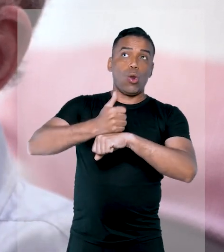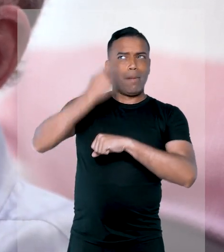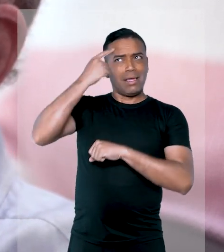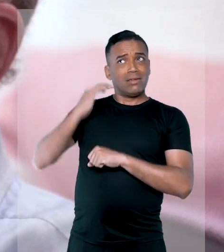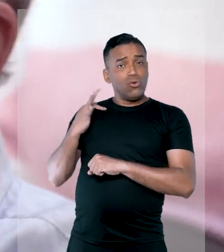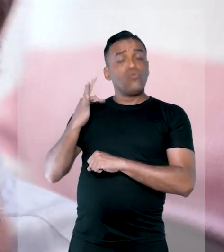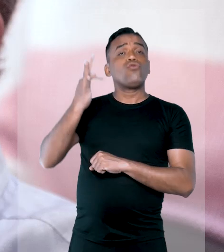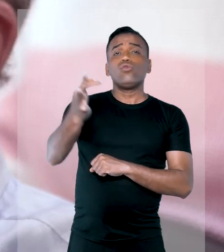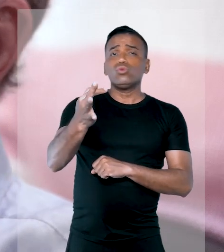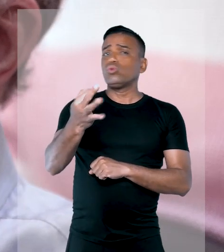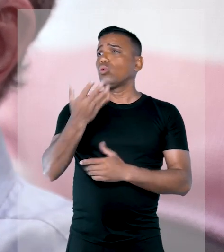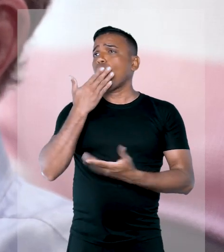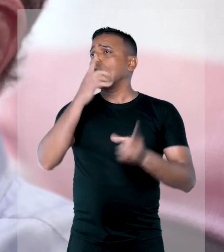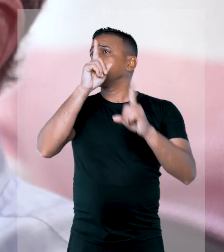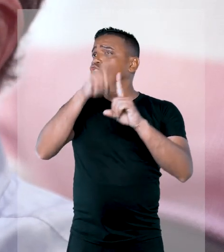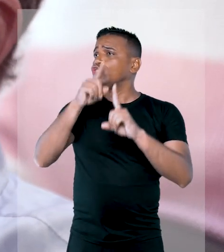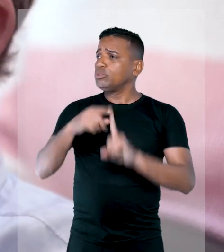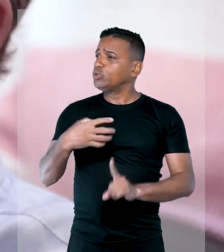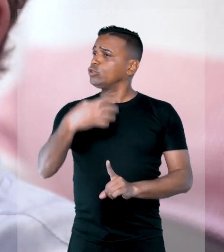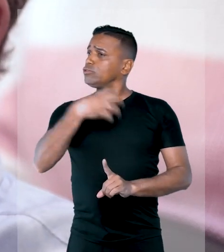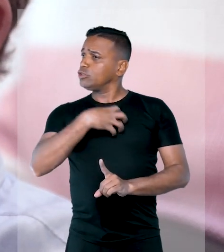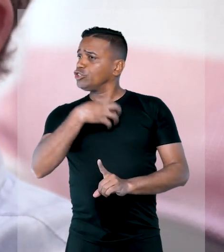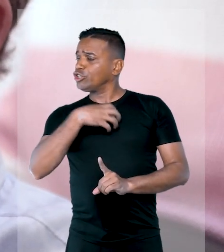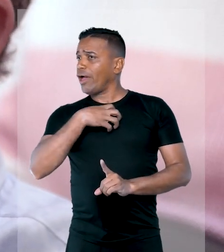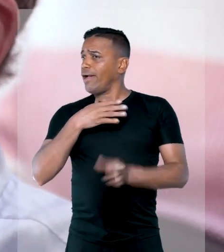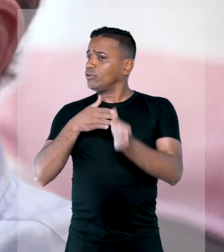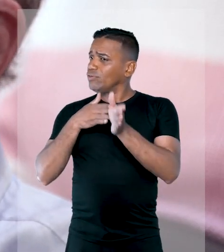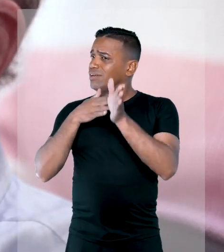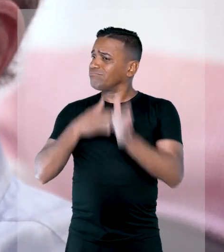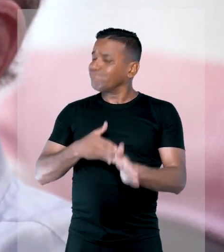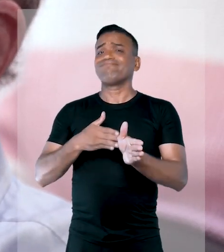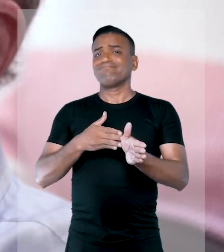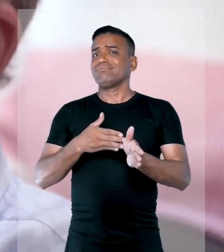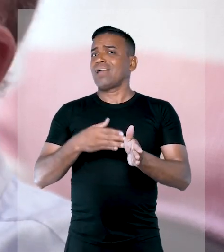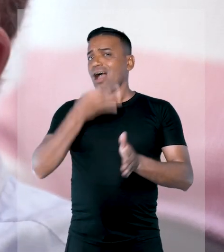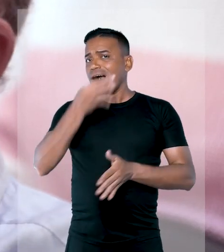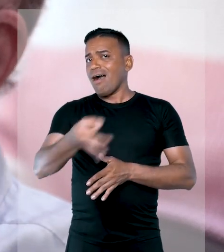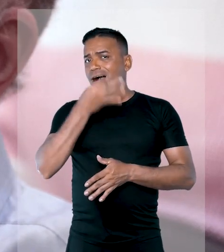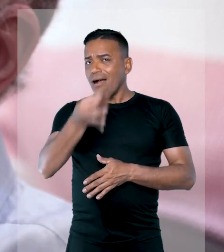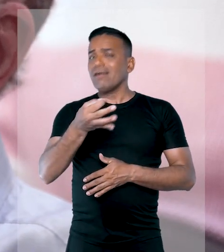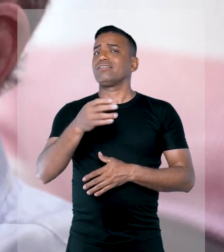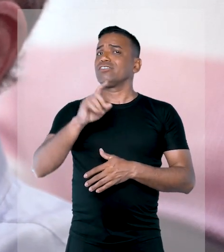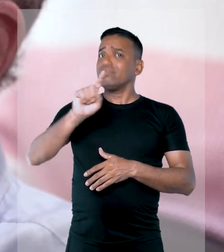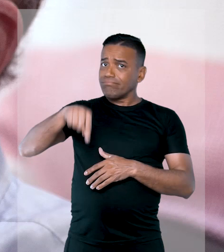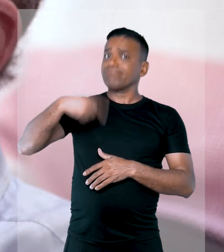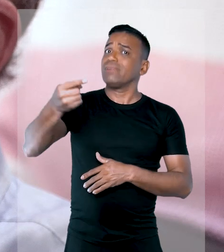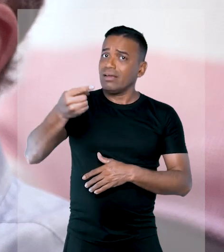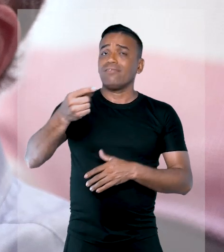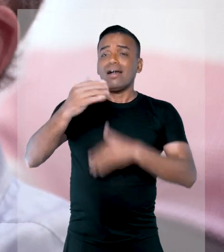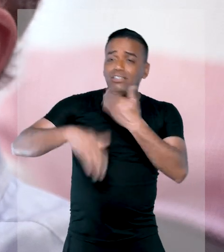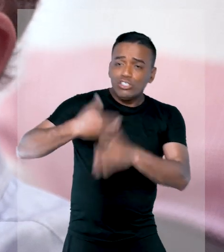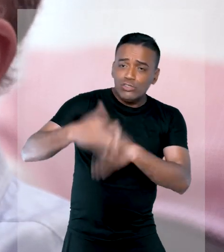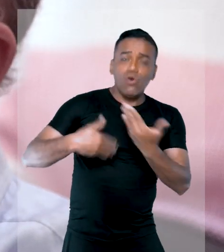futuro, qual o estilo que você acha que você vai